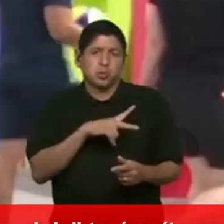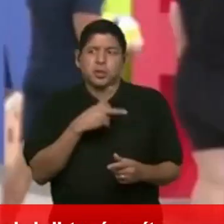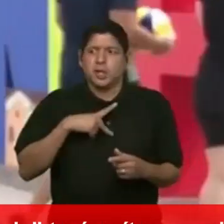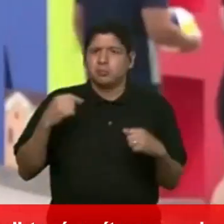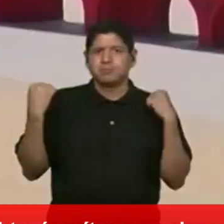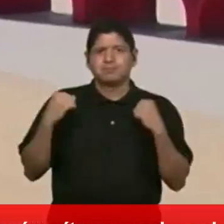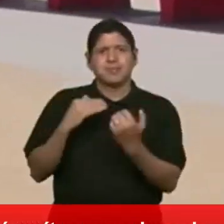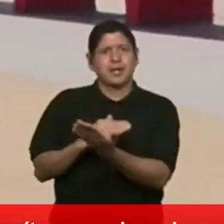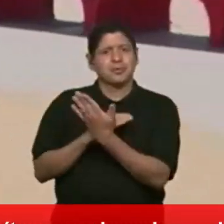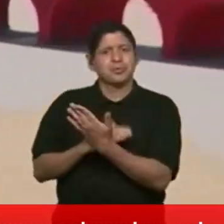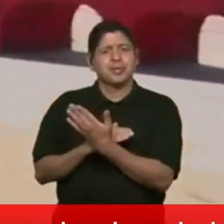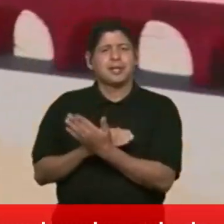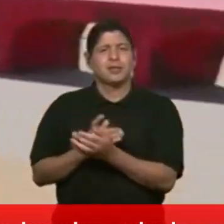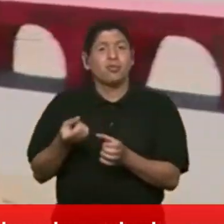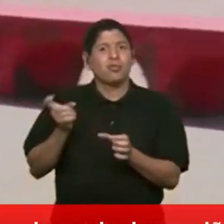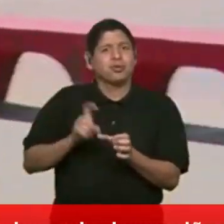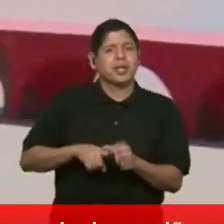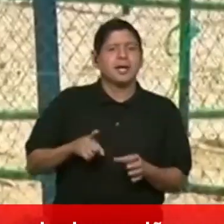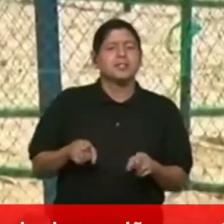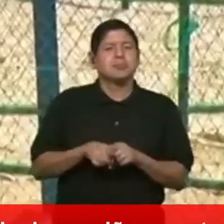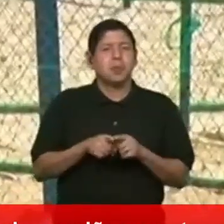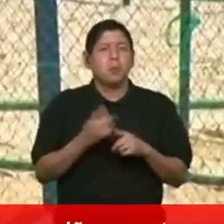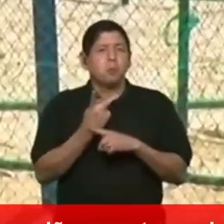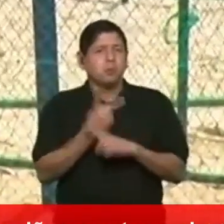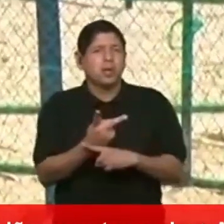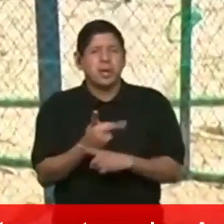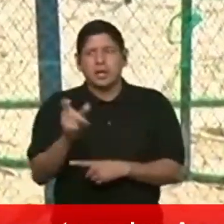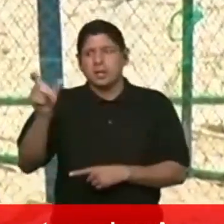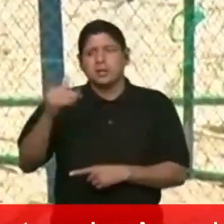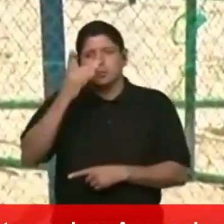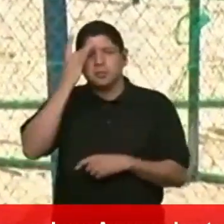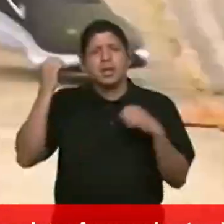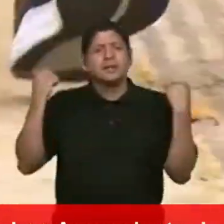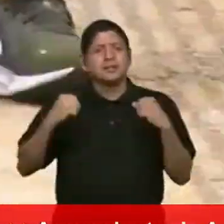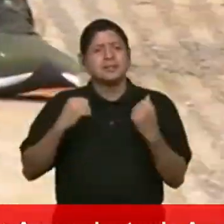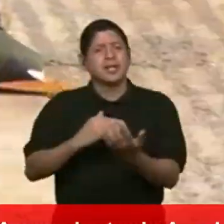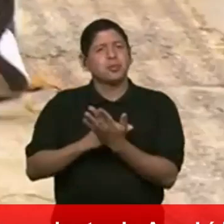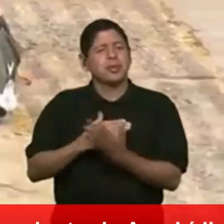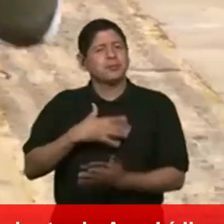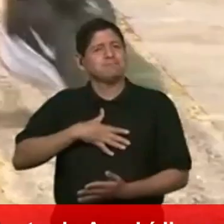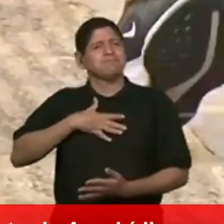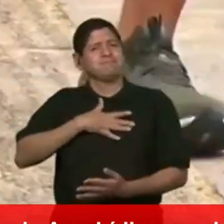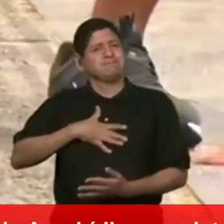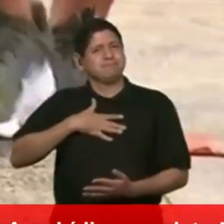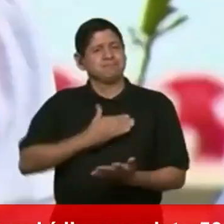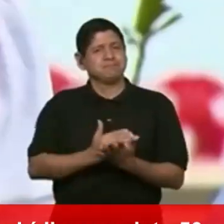a trazer esse resgate e buscar nessa pessoa uma atividade que lhe dê prazer.